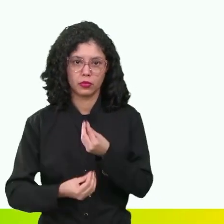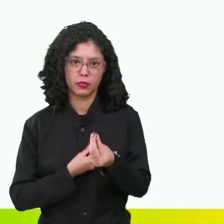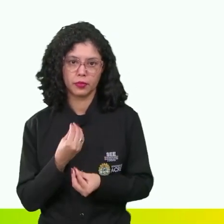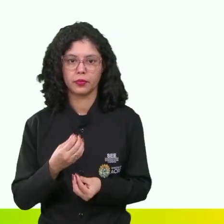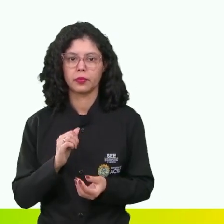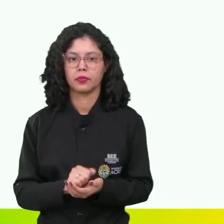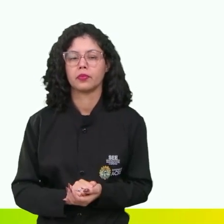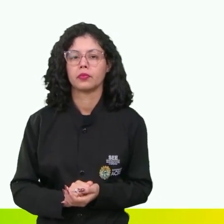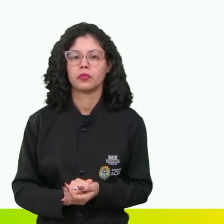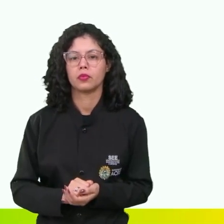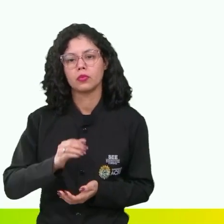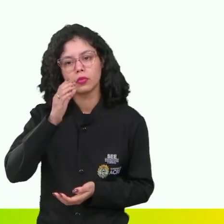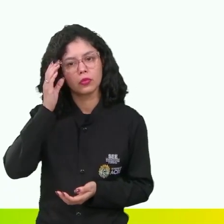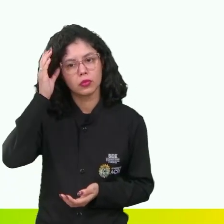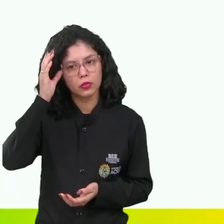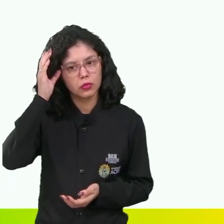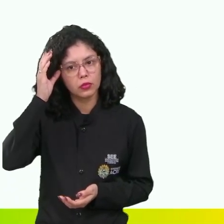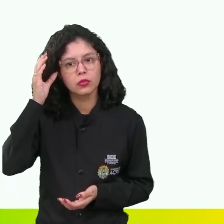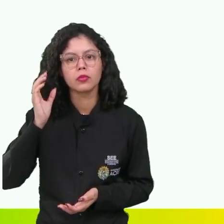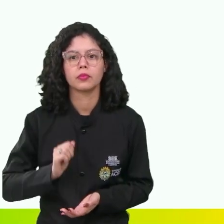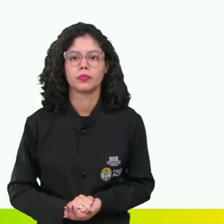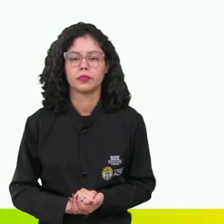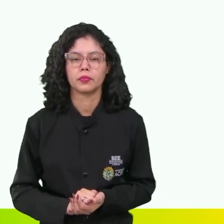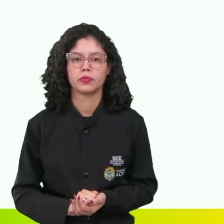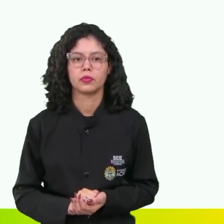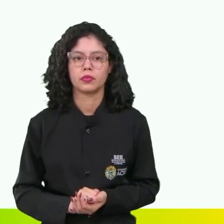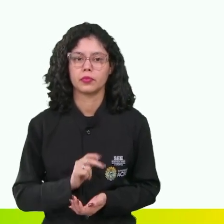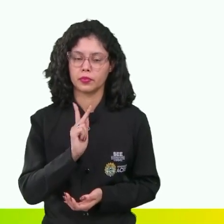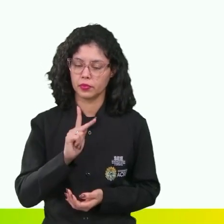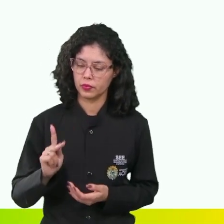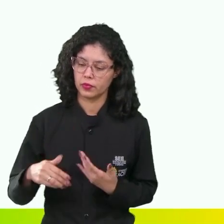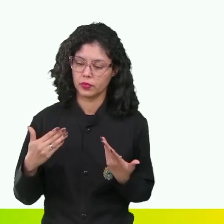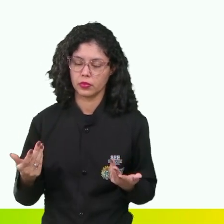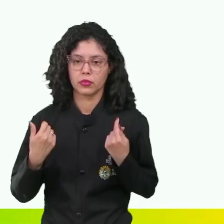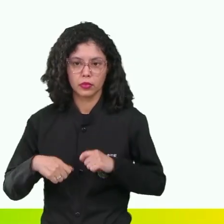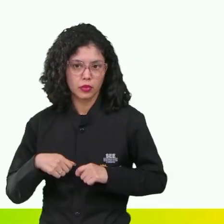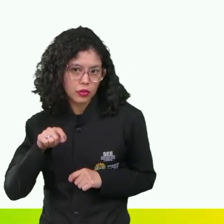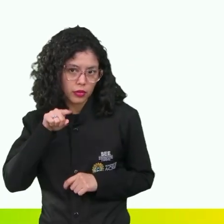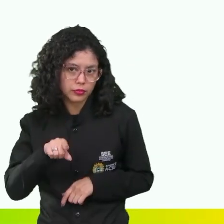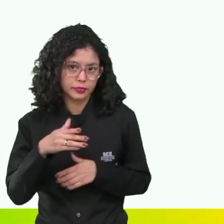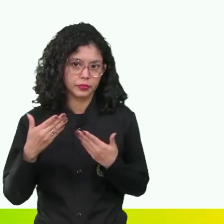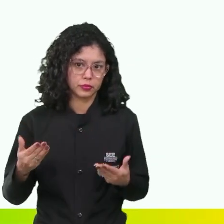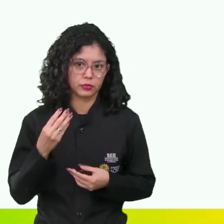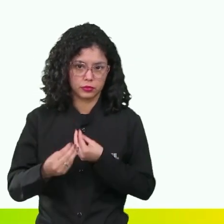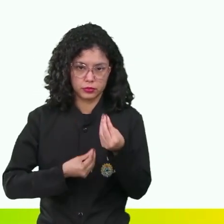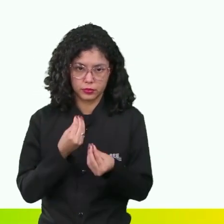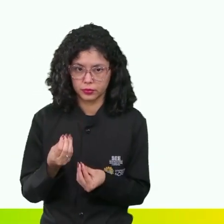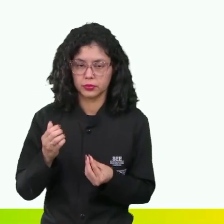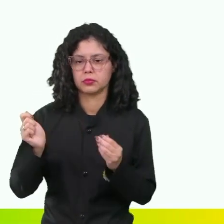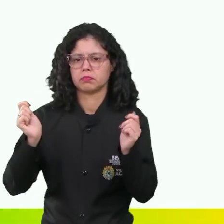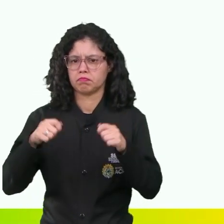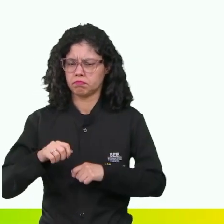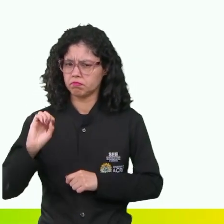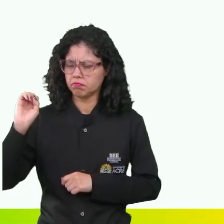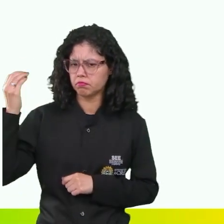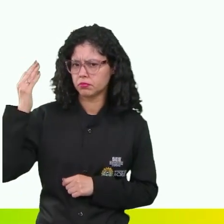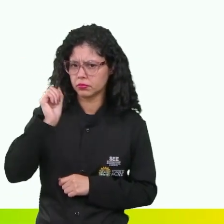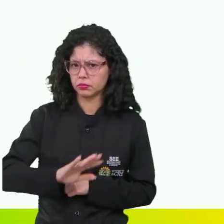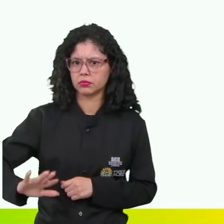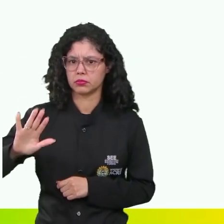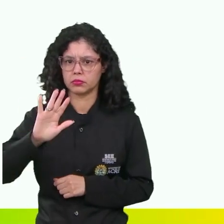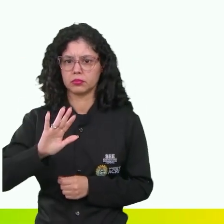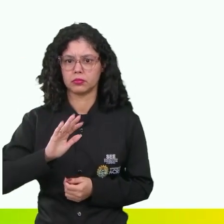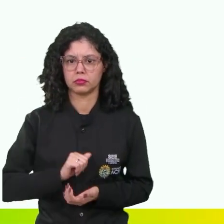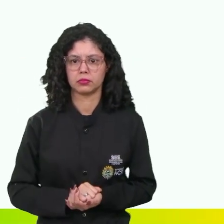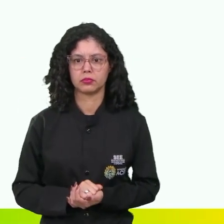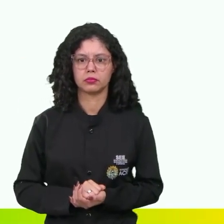ser um curador consciente, tá certo? Professora, a senhora falou que eu tenho que ser isso, que eu tenho que ser aquilo, mas como isso acontece no geral?